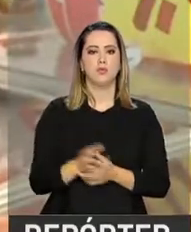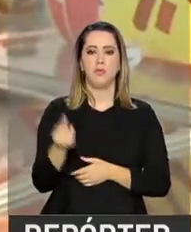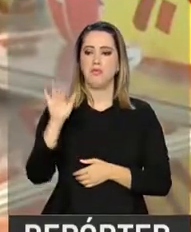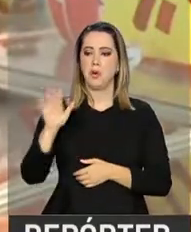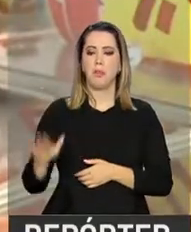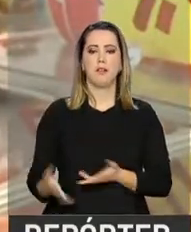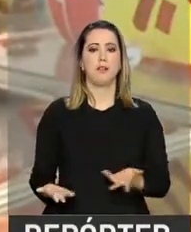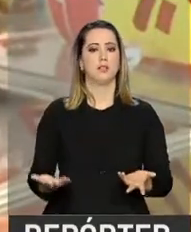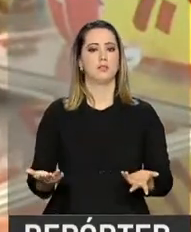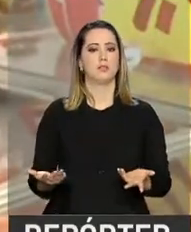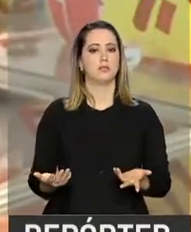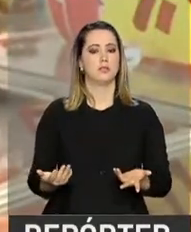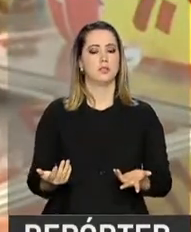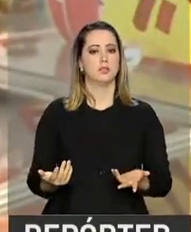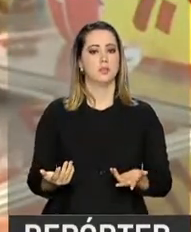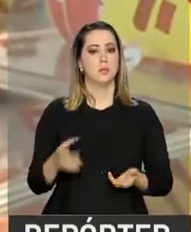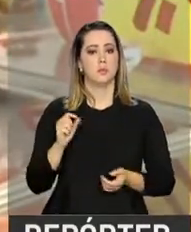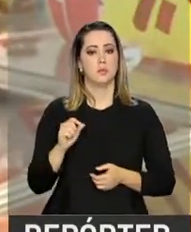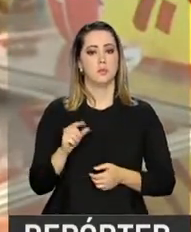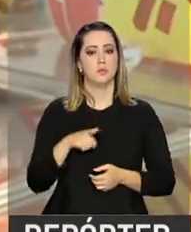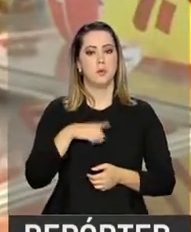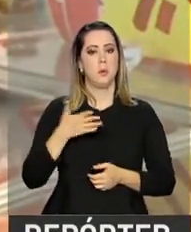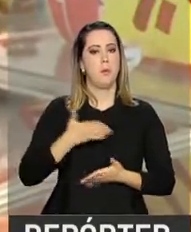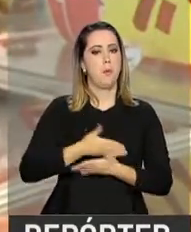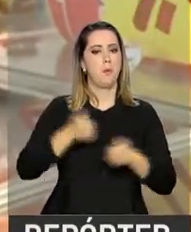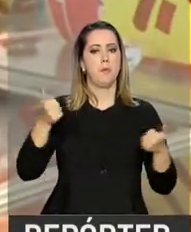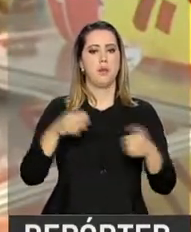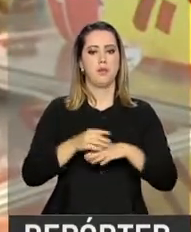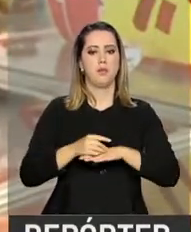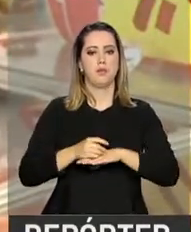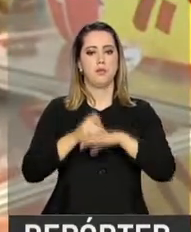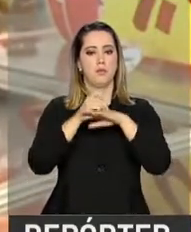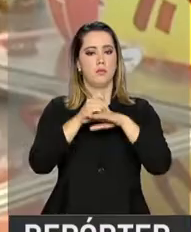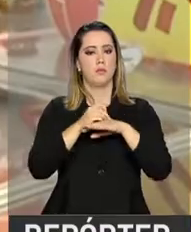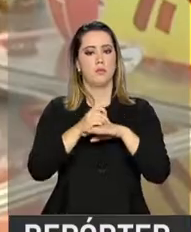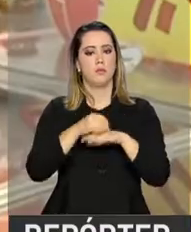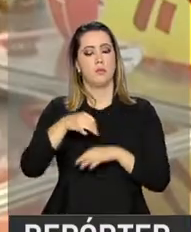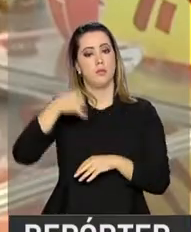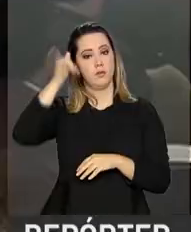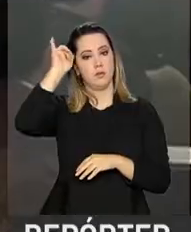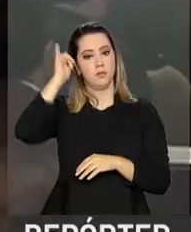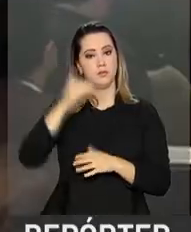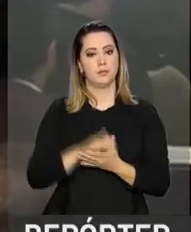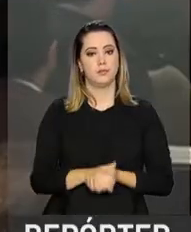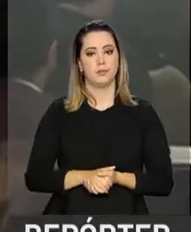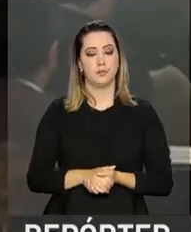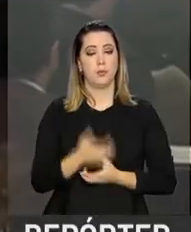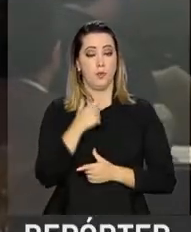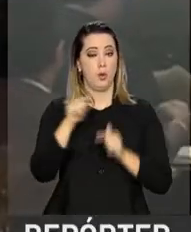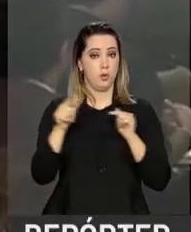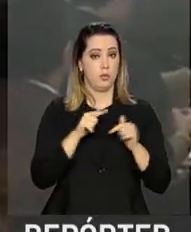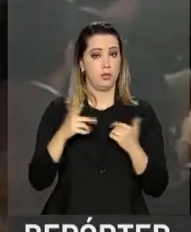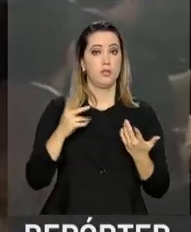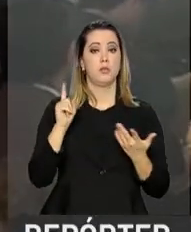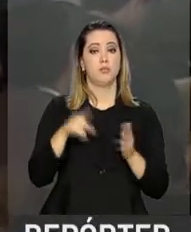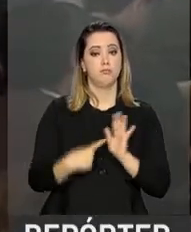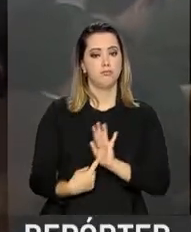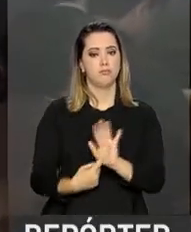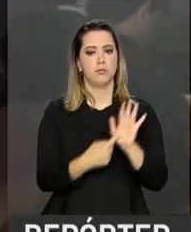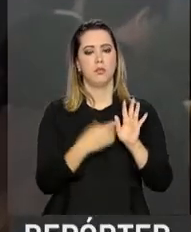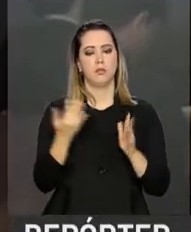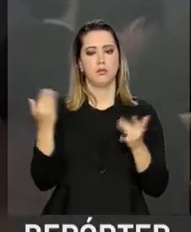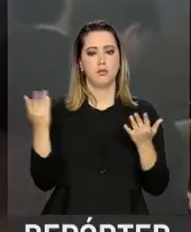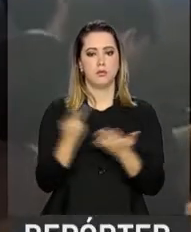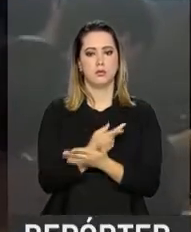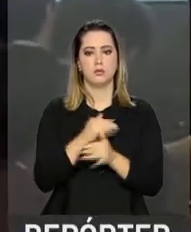bom é tá até melhor do que a carne de bovina né as ações da semana foram lançadas em